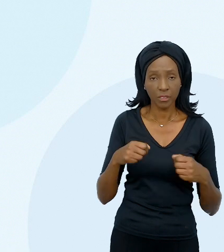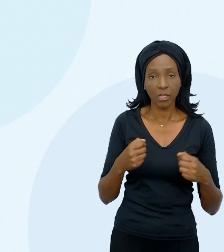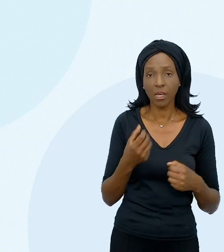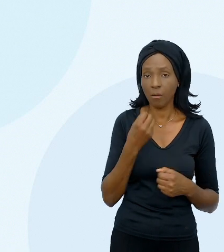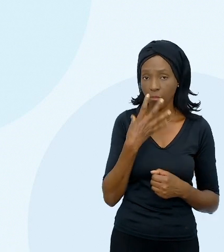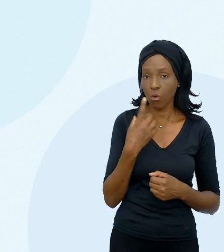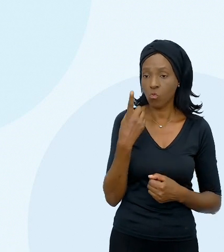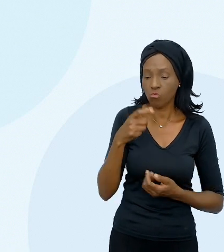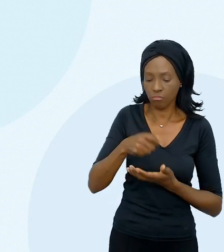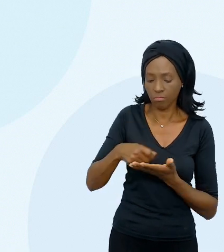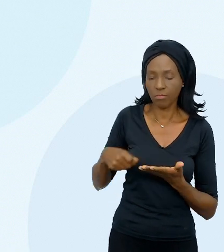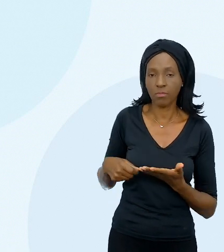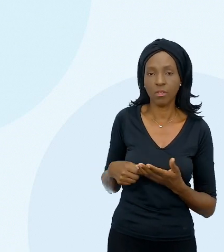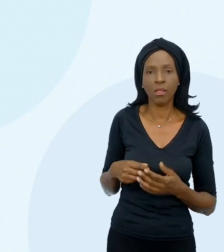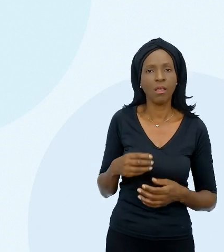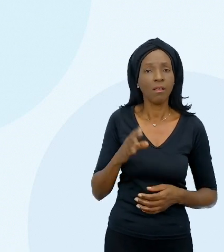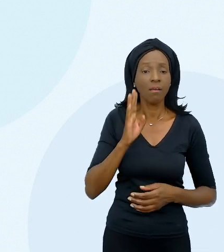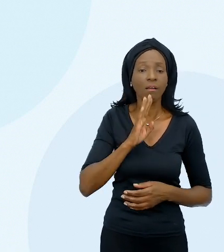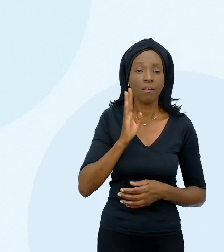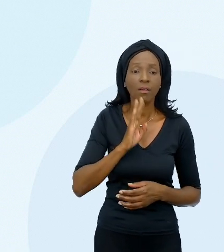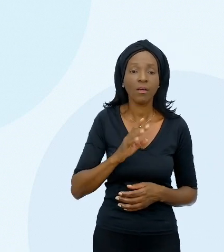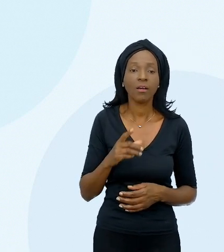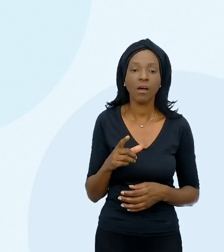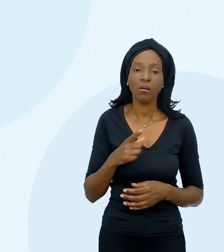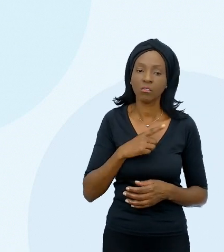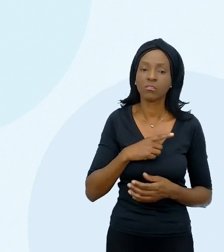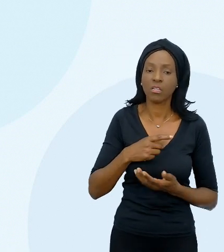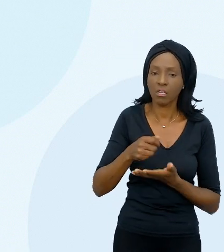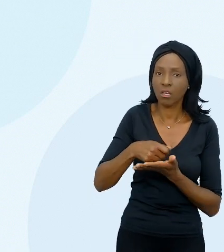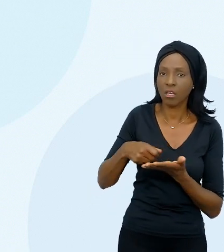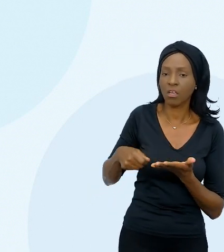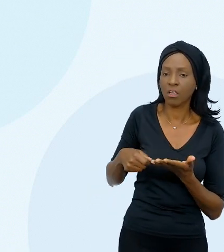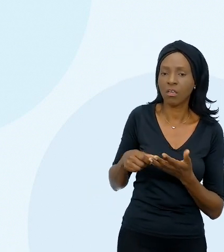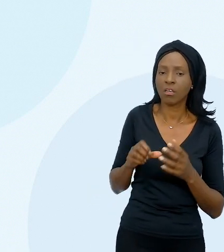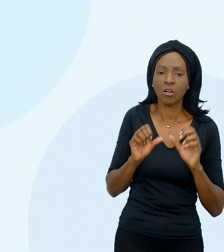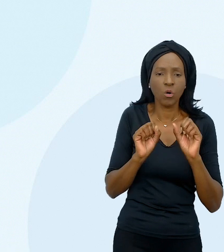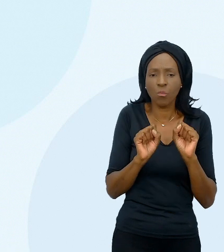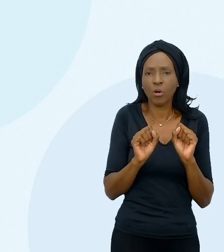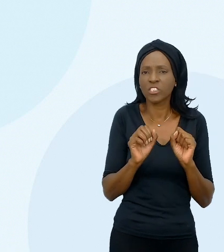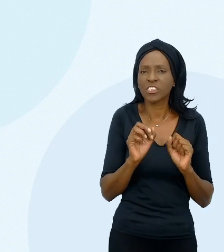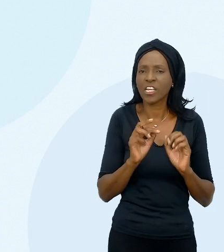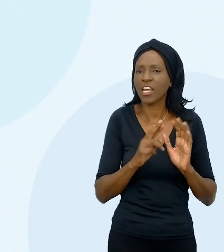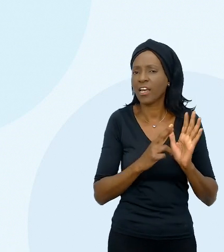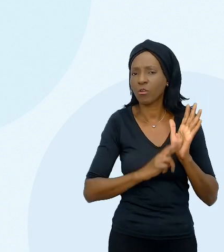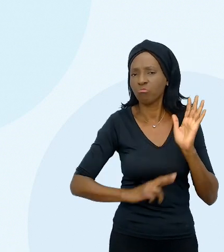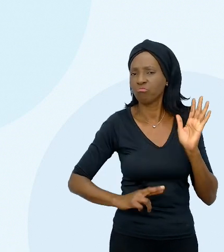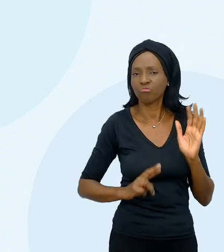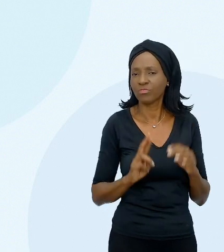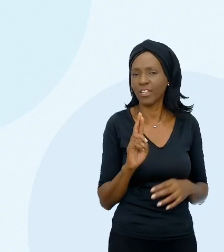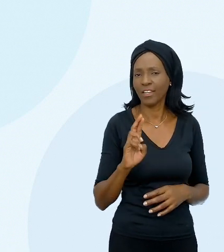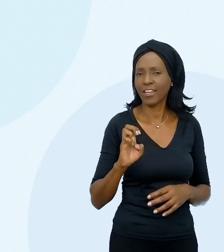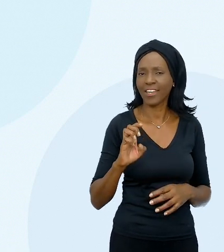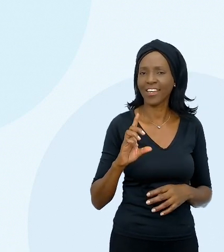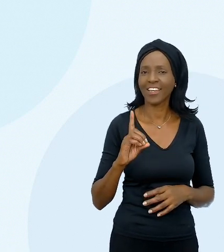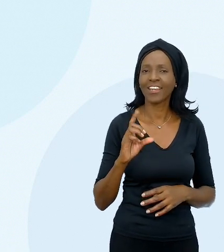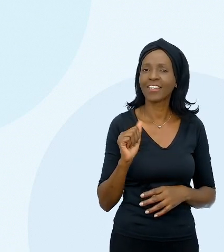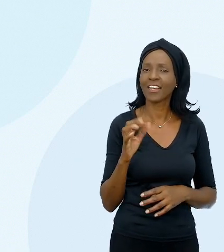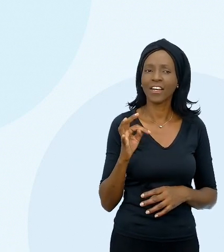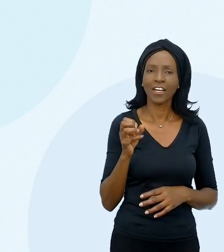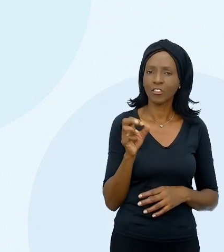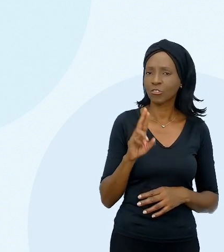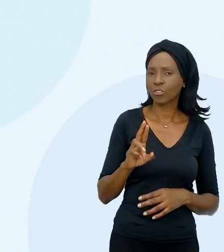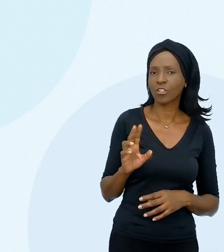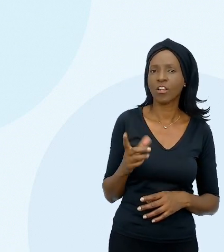É interessante o termo escriba mesmo que utiliza, não pode ser o redator? Pode ser redator, pode ser redator. É que